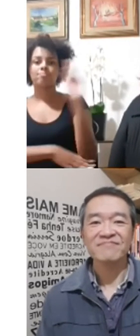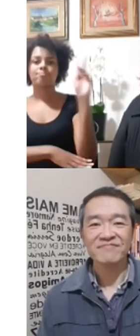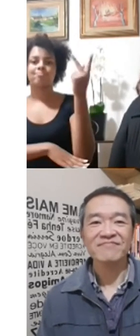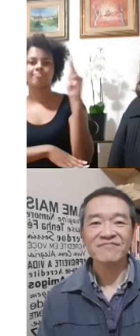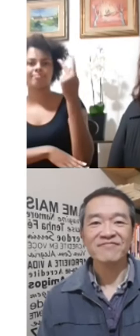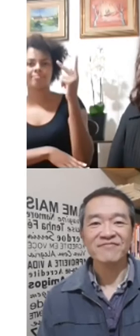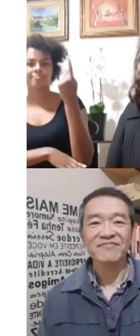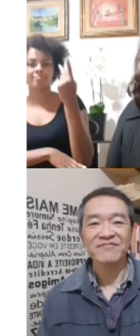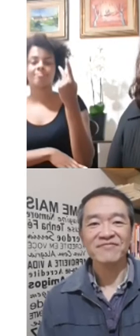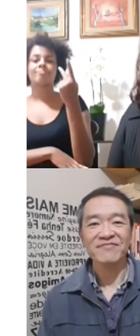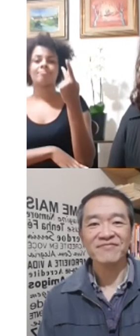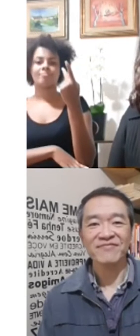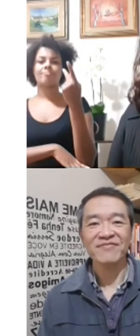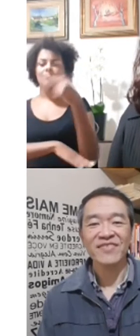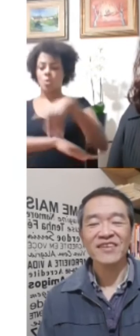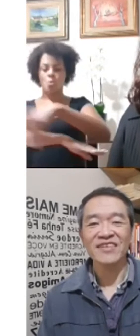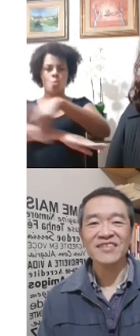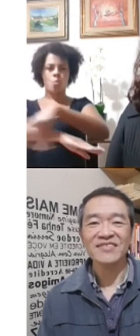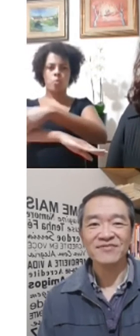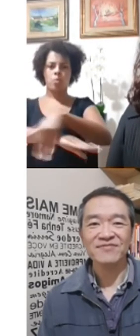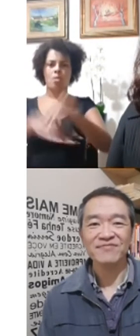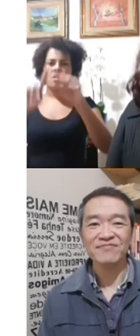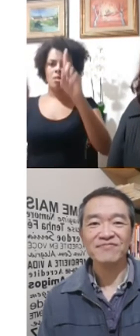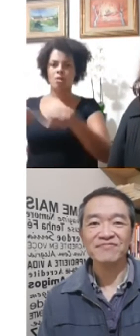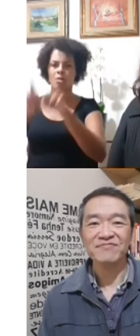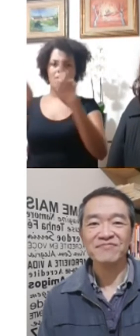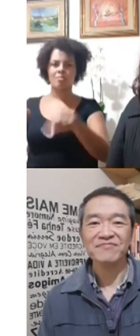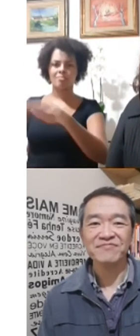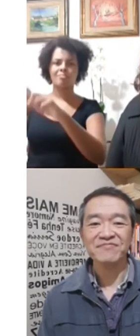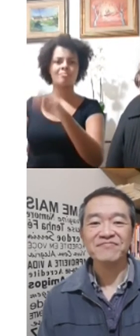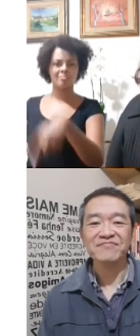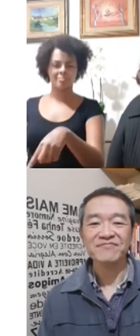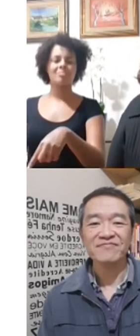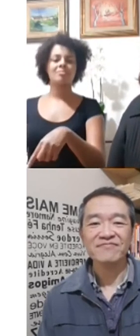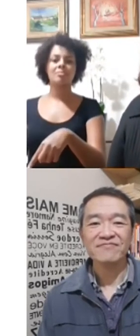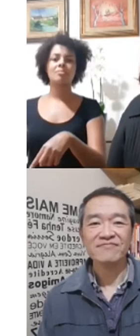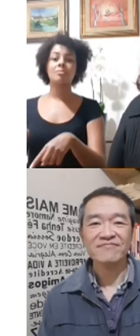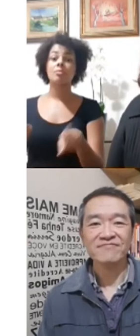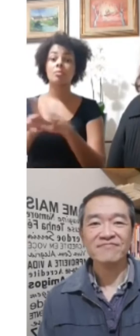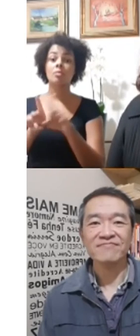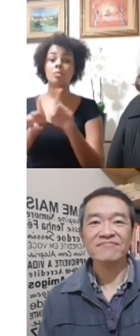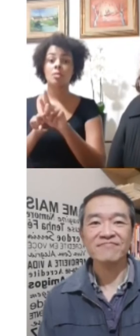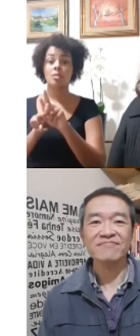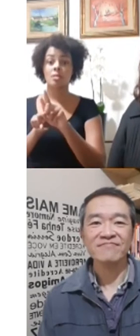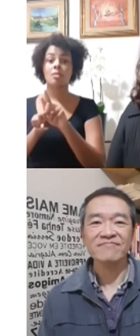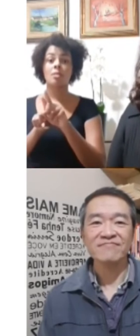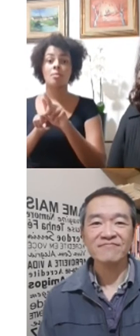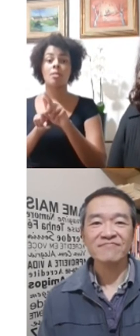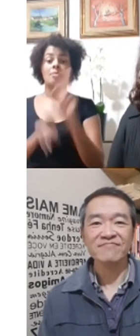que é um grande calçadão comercial, também a praça do Parque